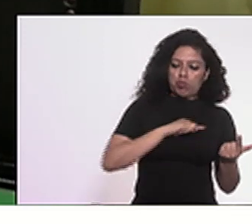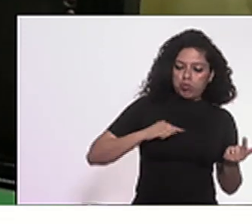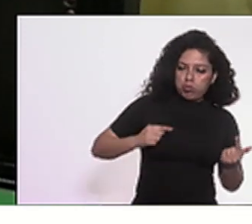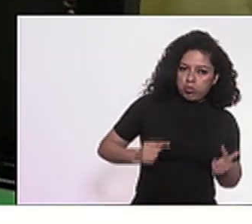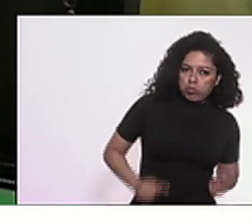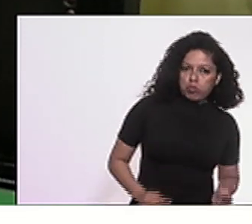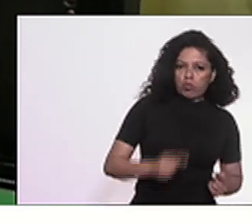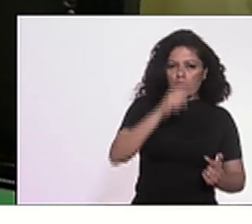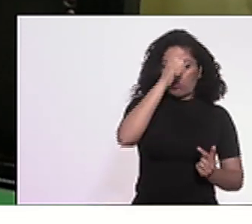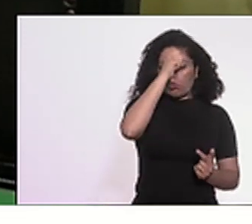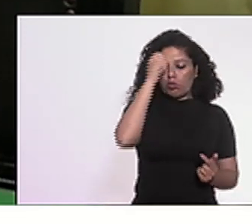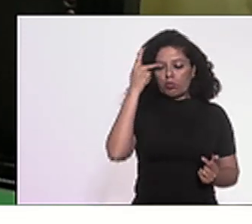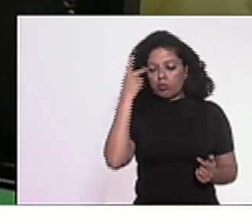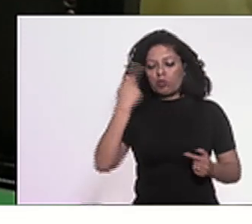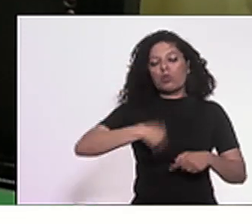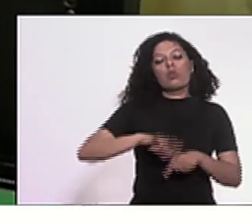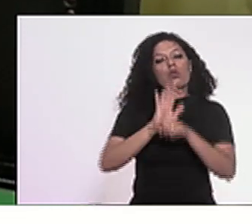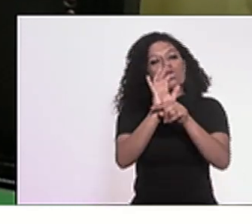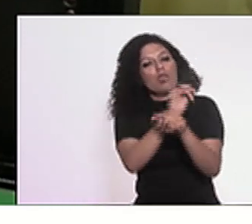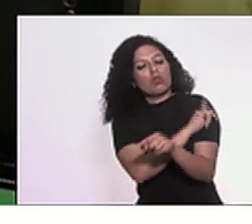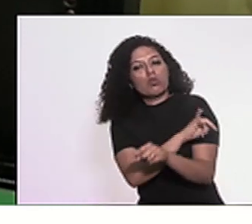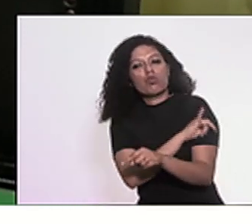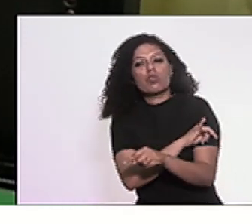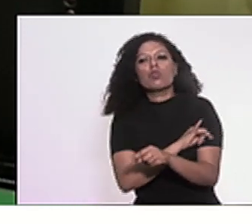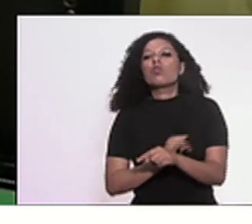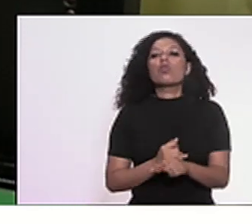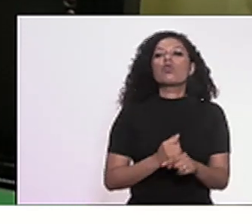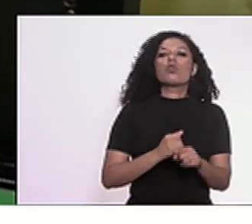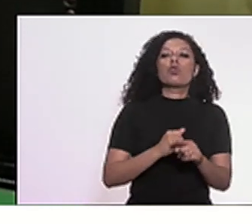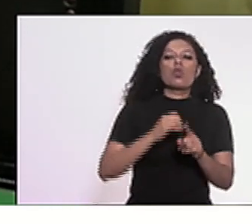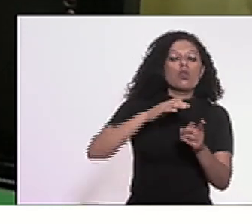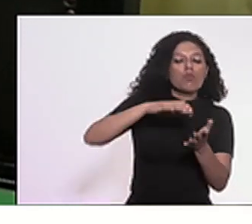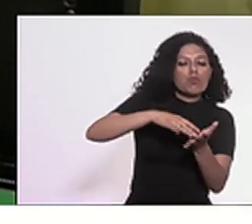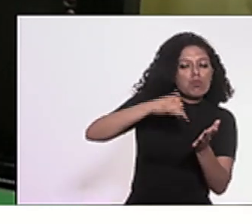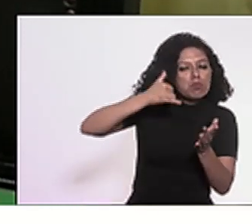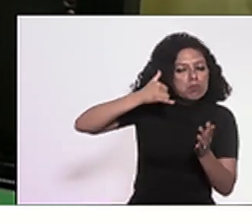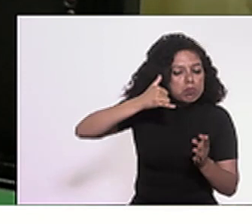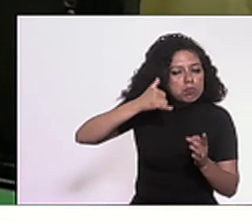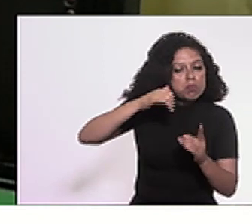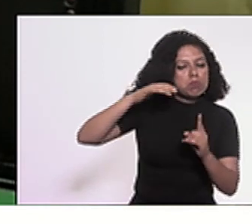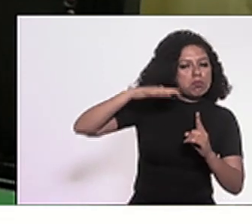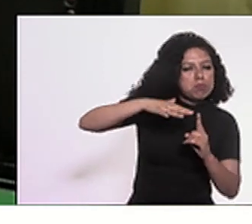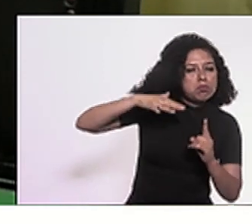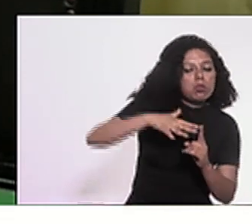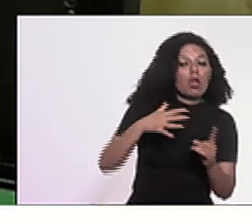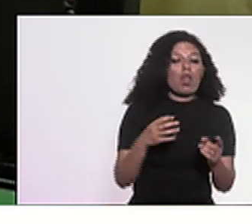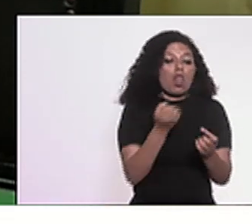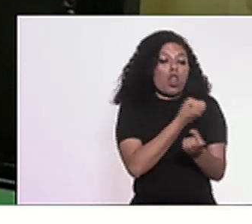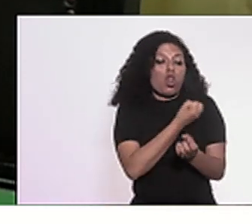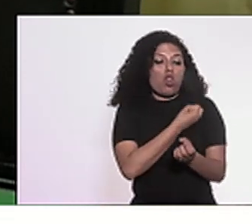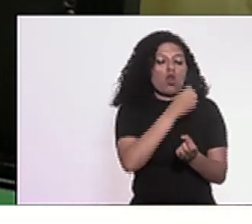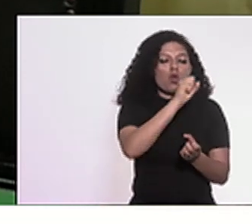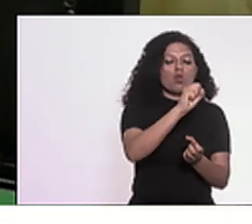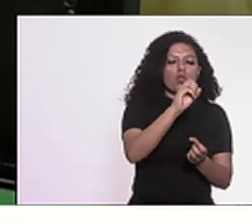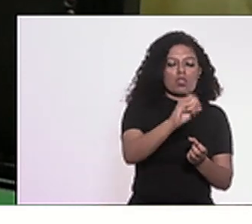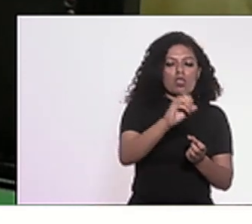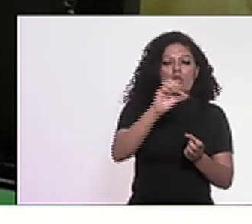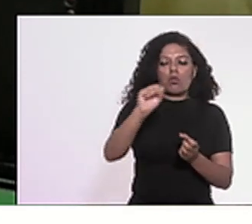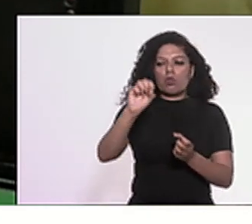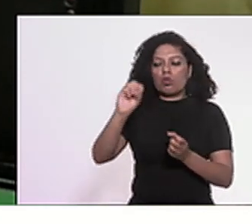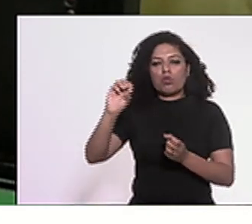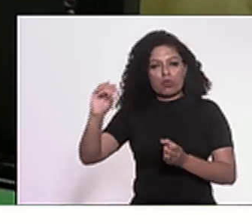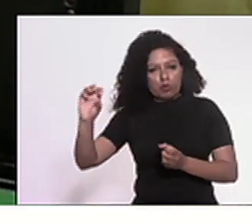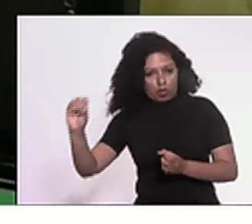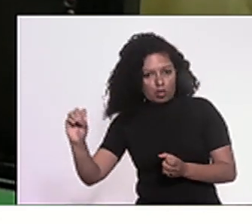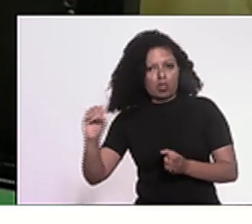público no âmbito do Estado do Rio de Janeiro. O Disque Assédio funcionará em serviço 0800, especialmente destinado para este